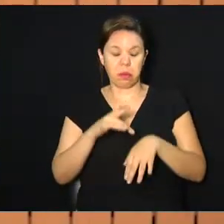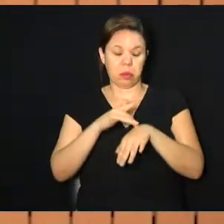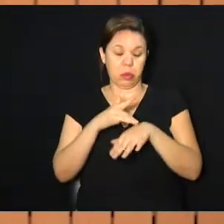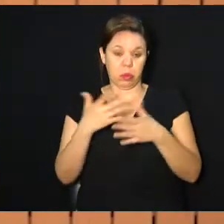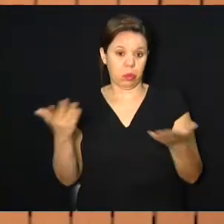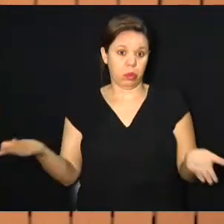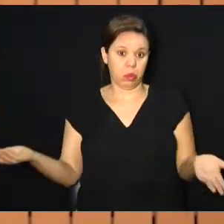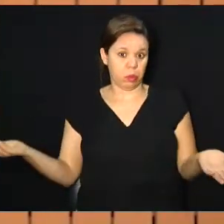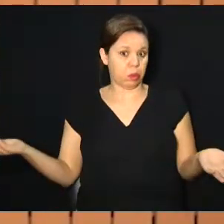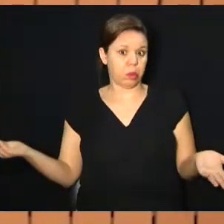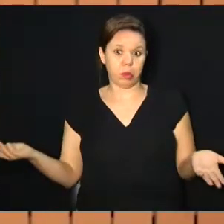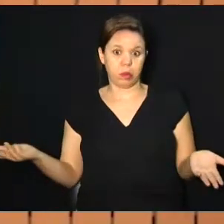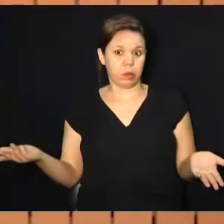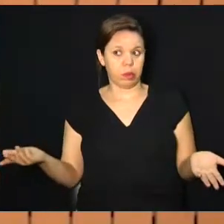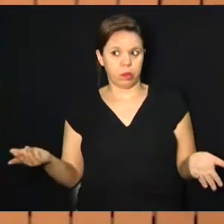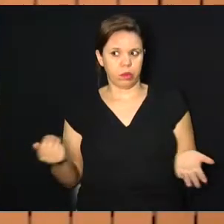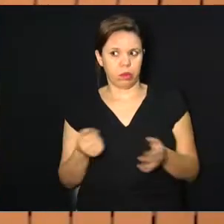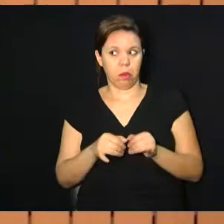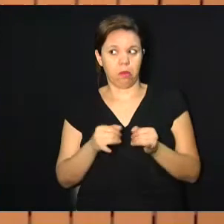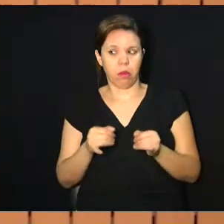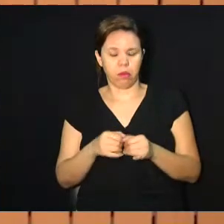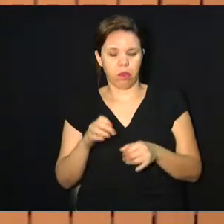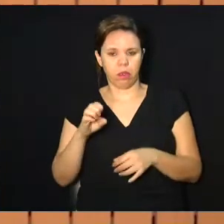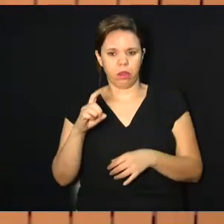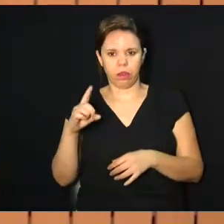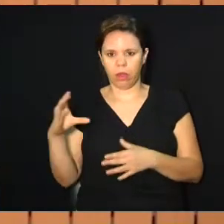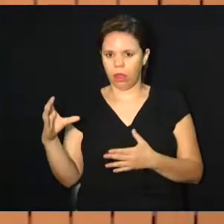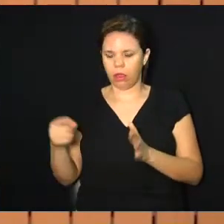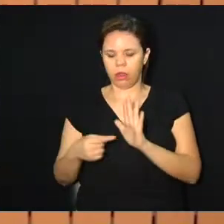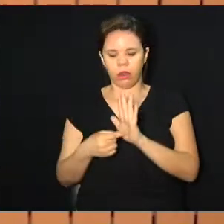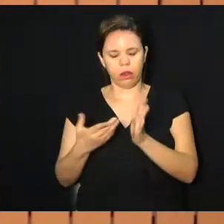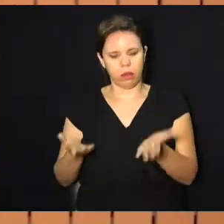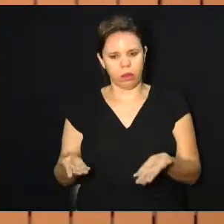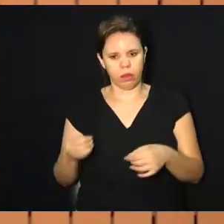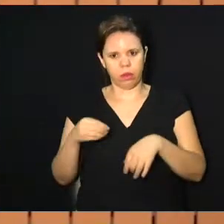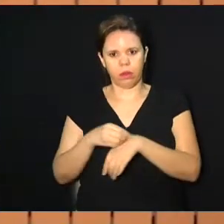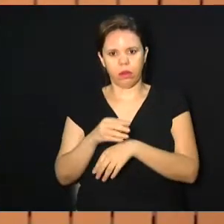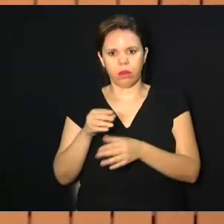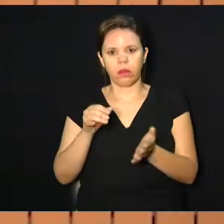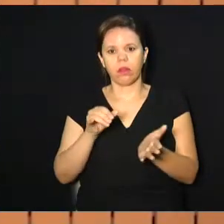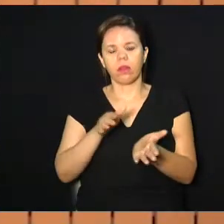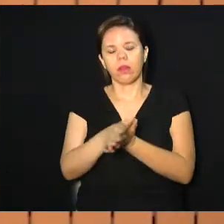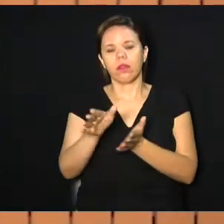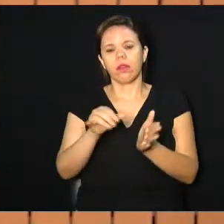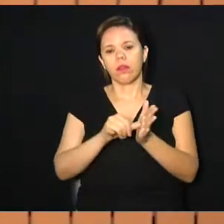questão da INDEC não trazer publicidade